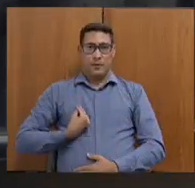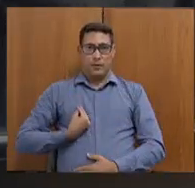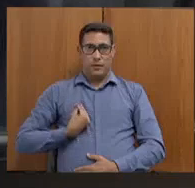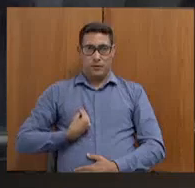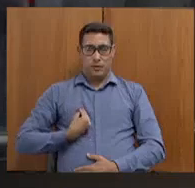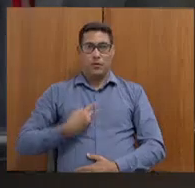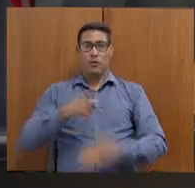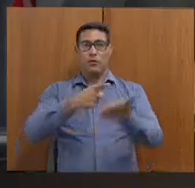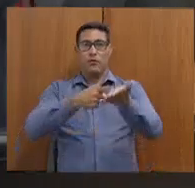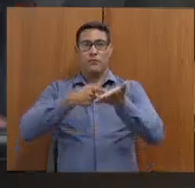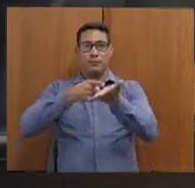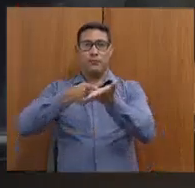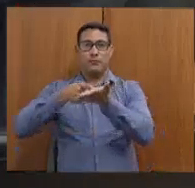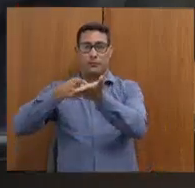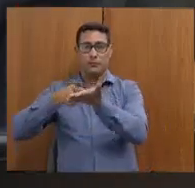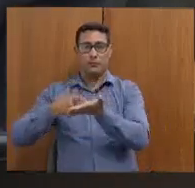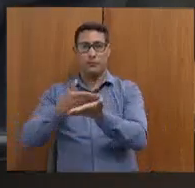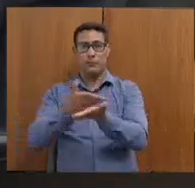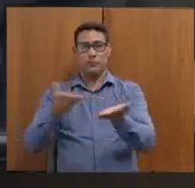convidados.